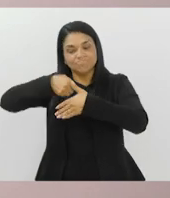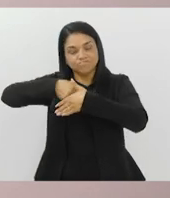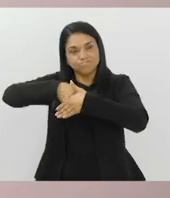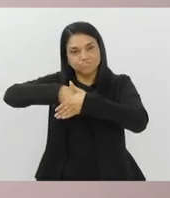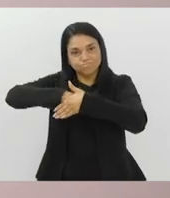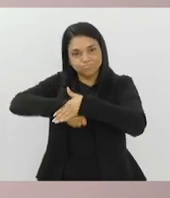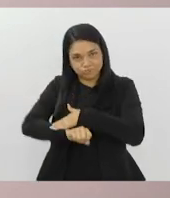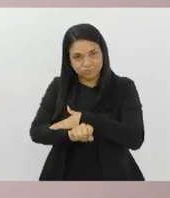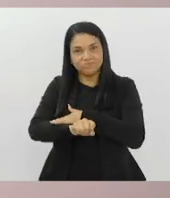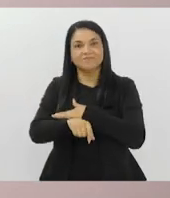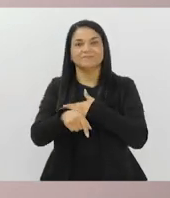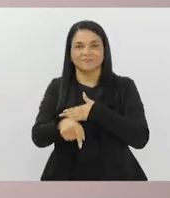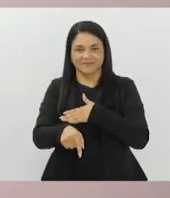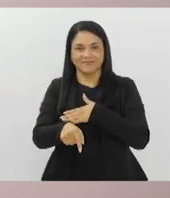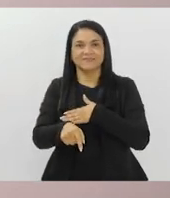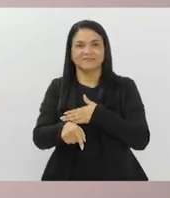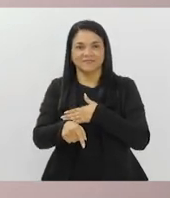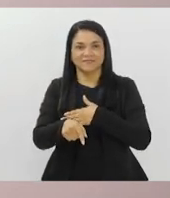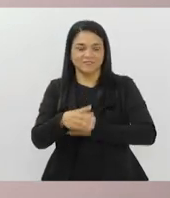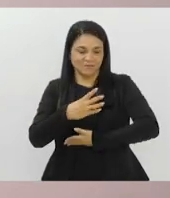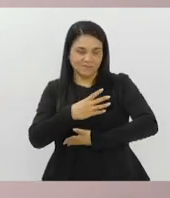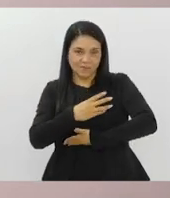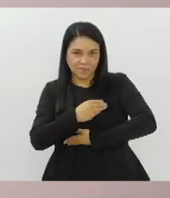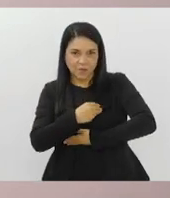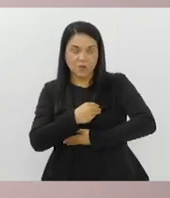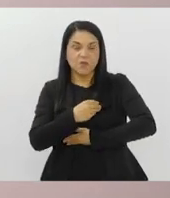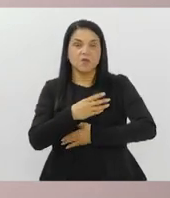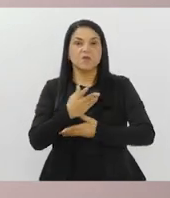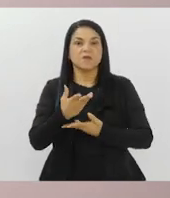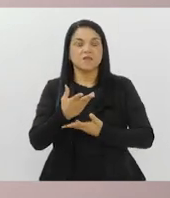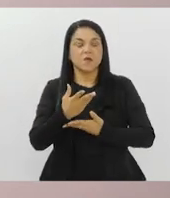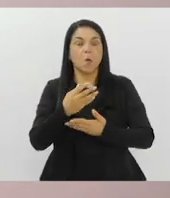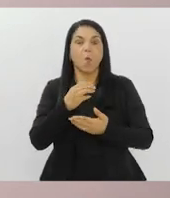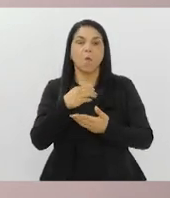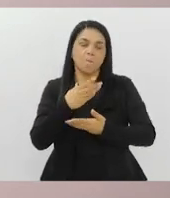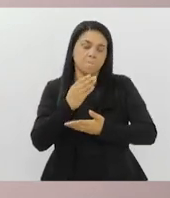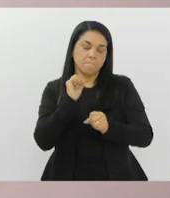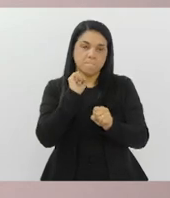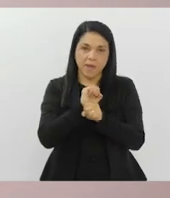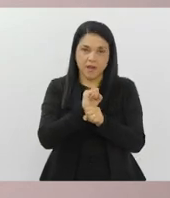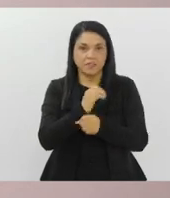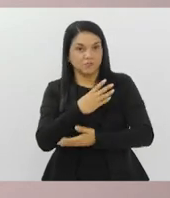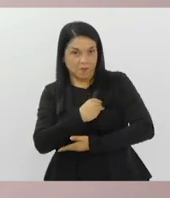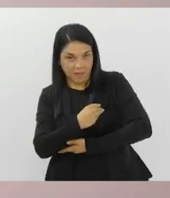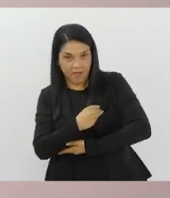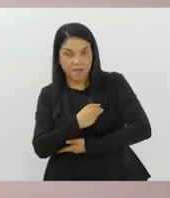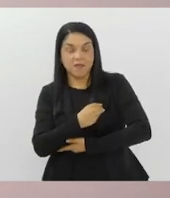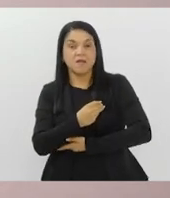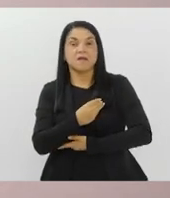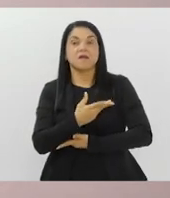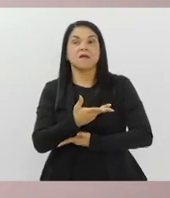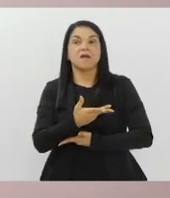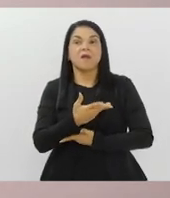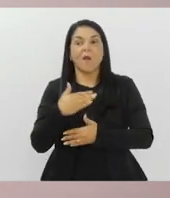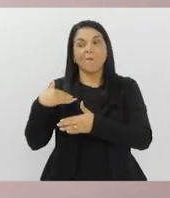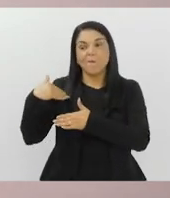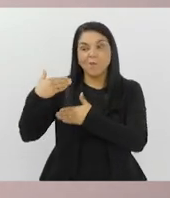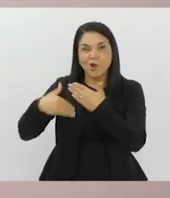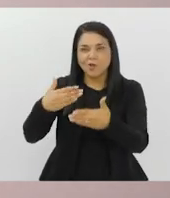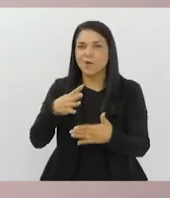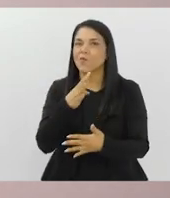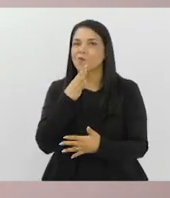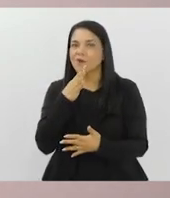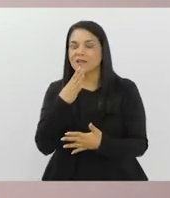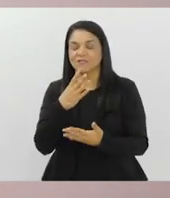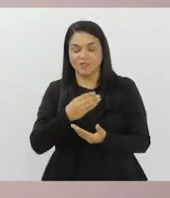decidem, né, agora chegou a hora de parar, o desmame, temos um outro processo, que é esse que todo mundo conhece, a